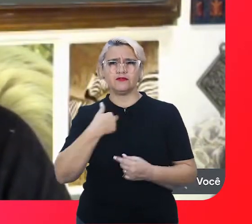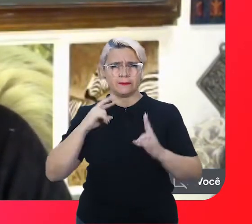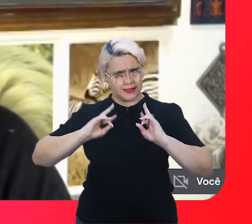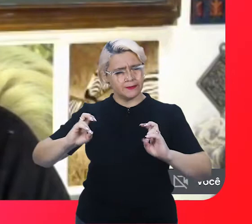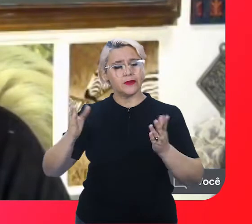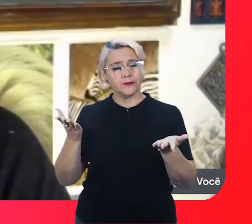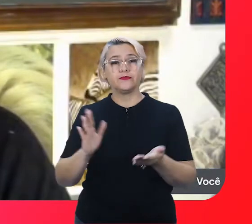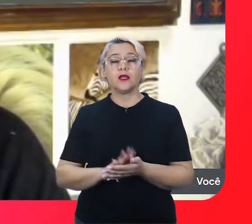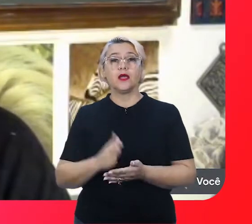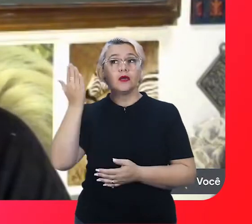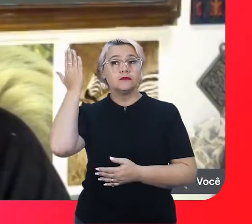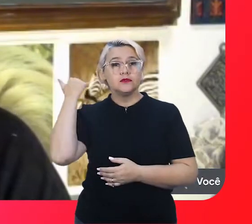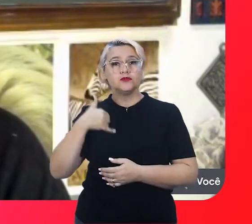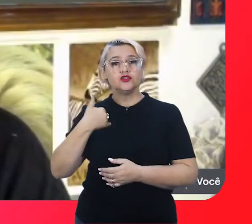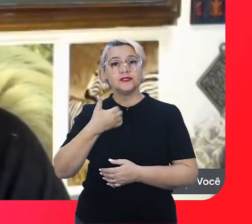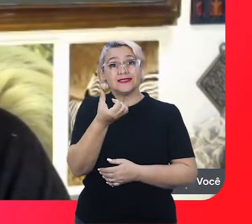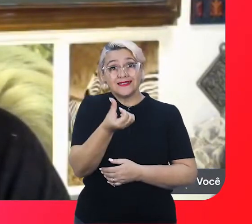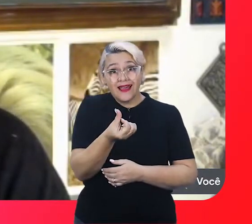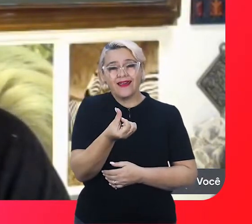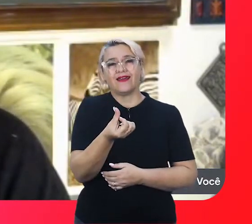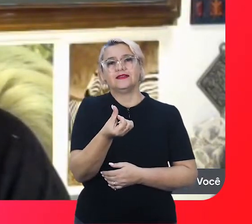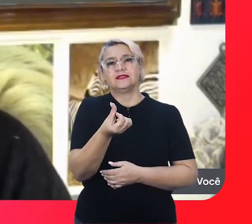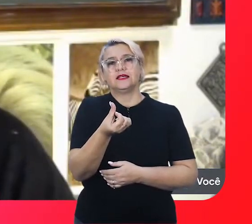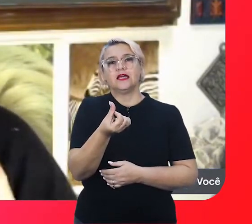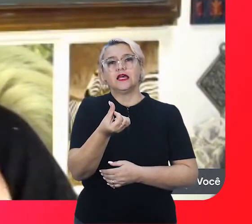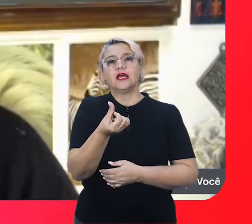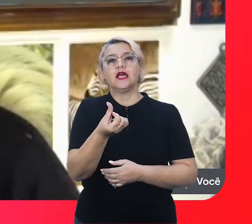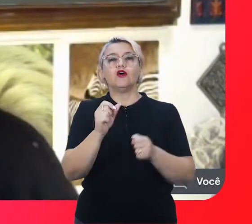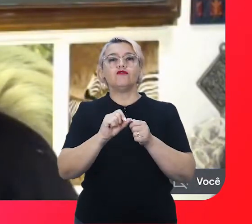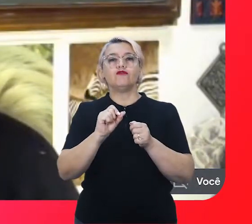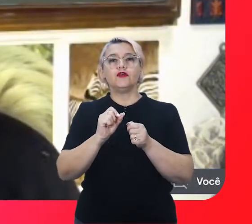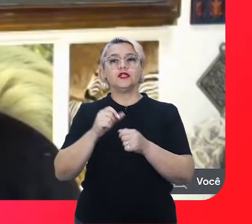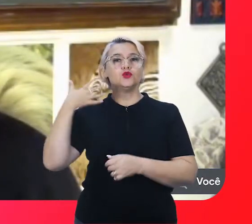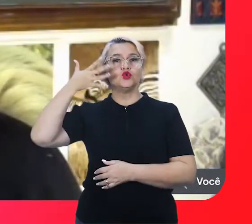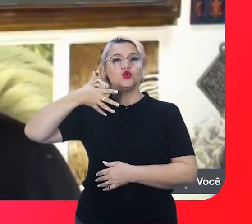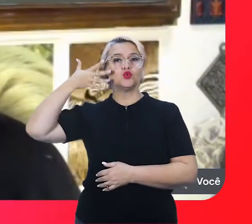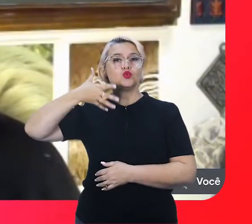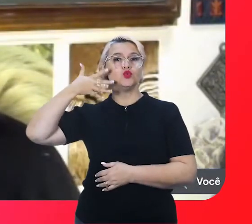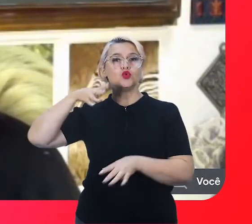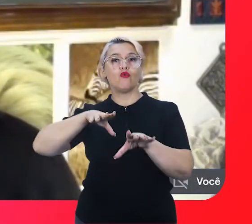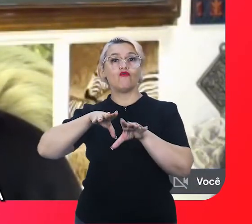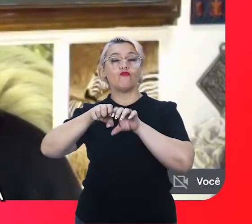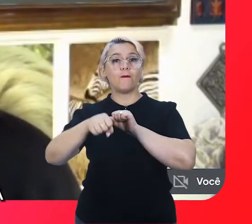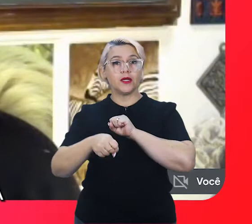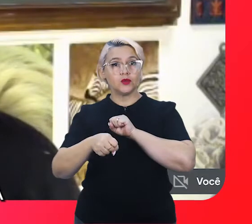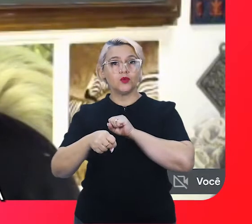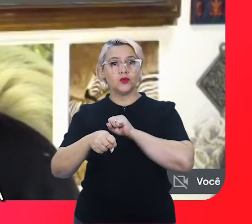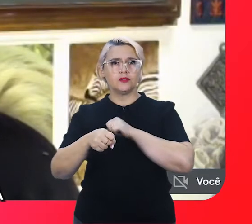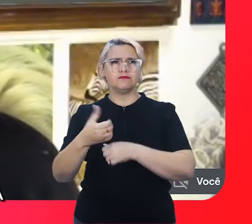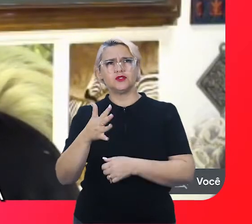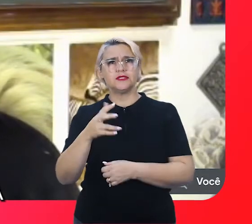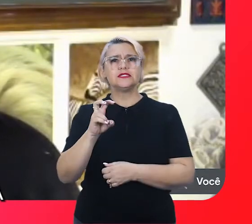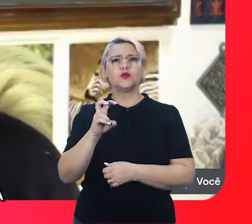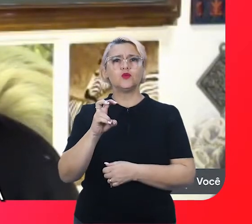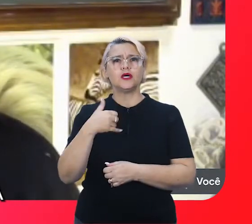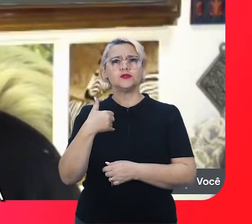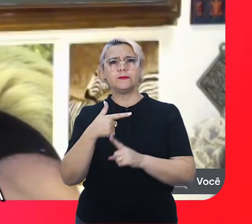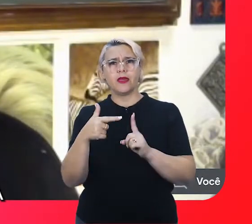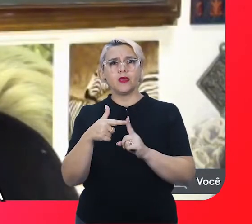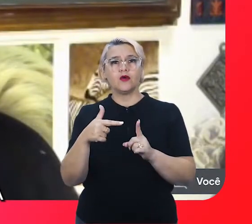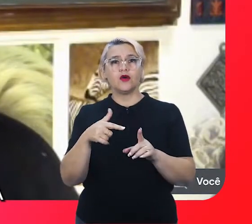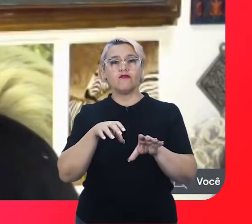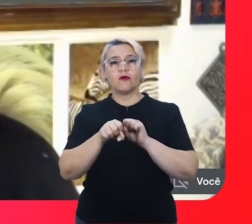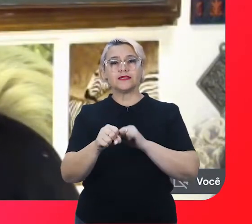né? Quando eu tinha 6 anos, eu fiz o discurso de formatura, 5 anos e meio da formação